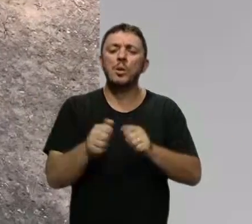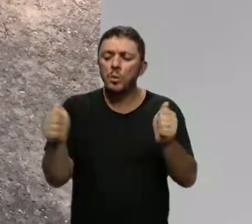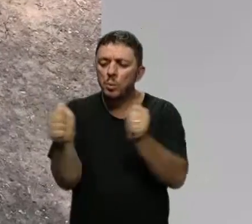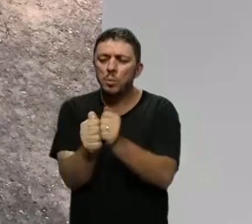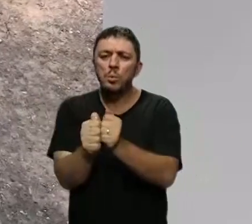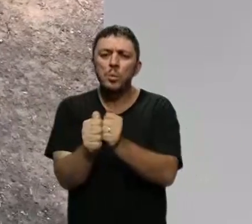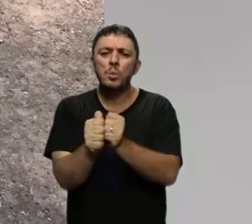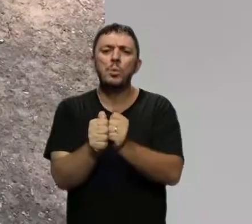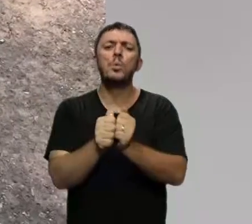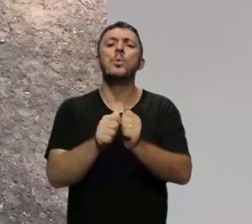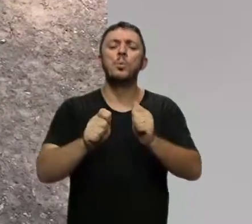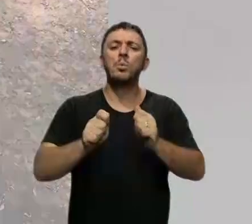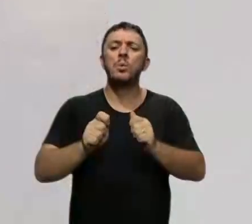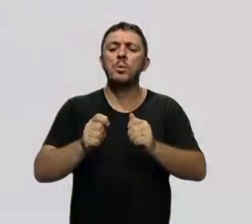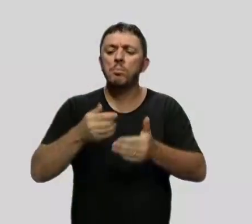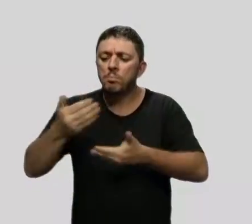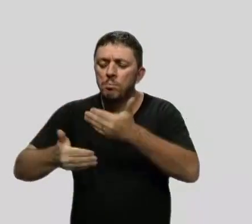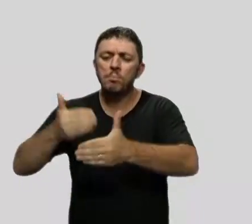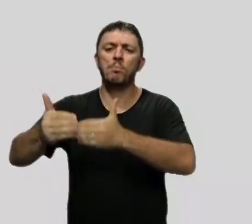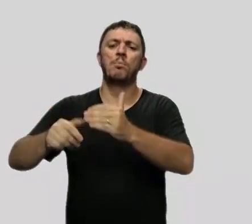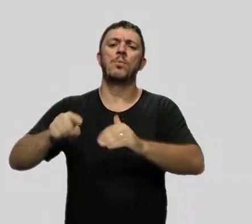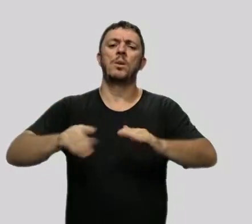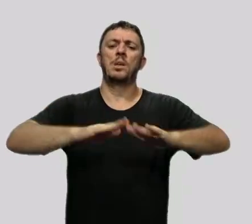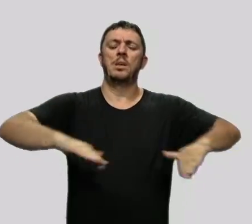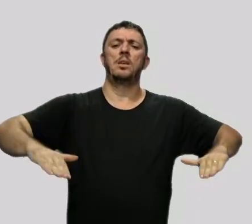rico de elementos naturais.